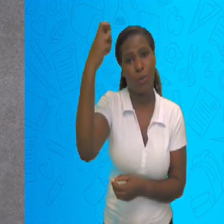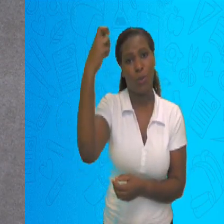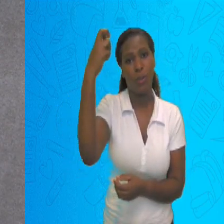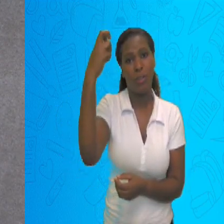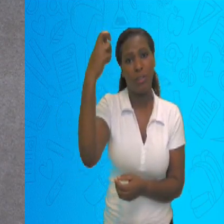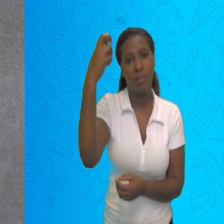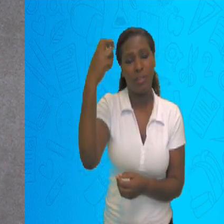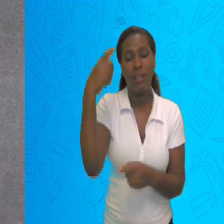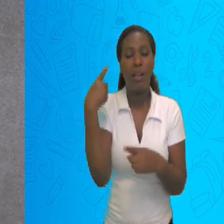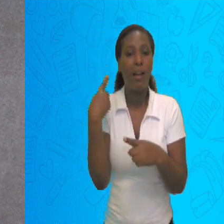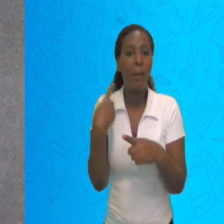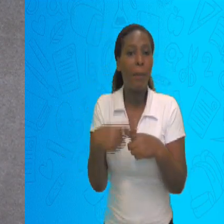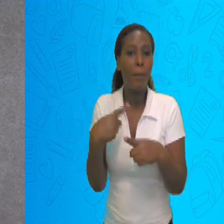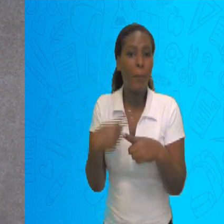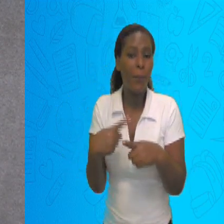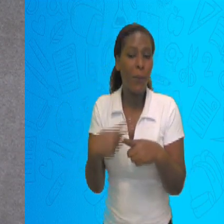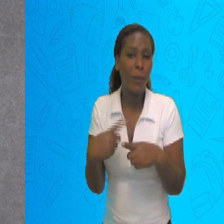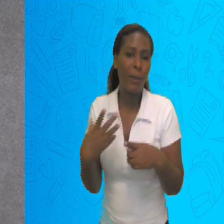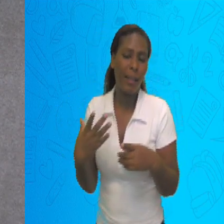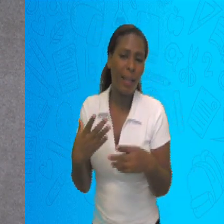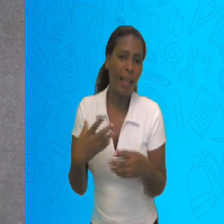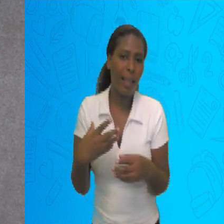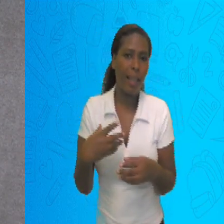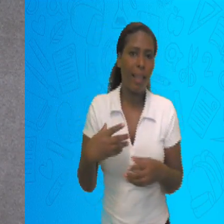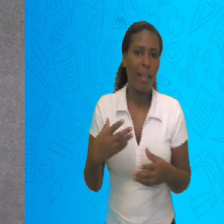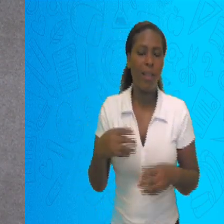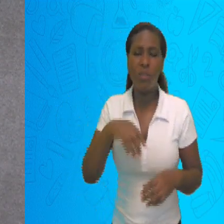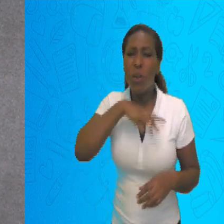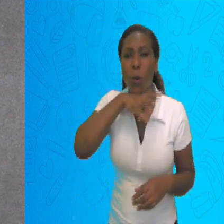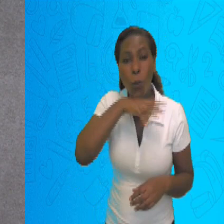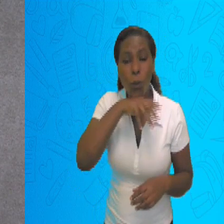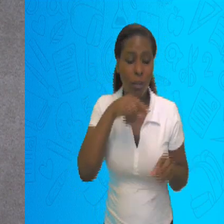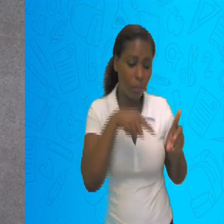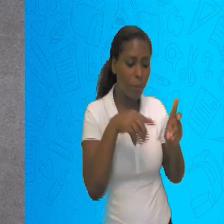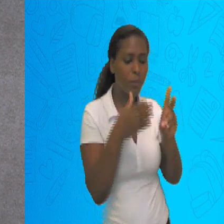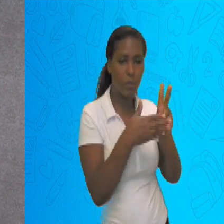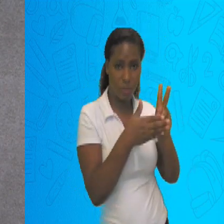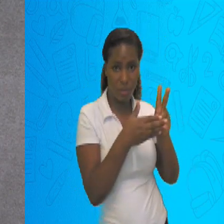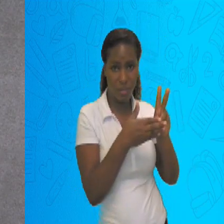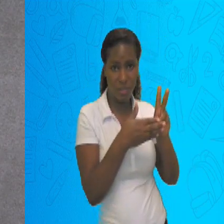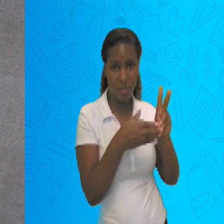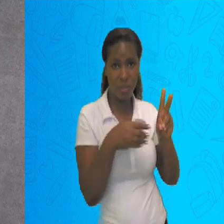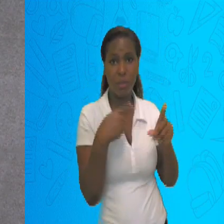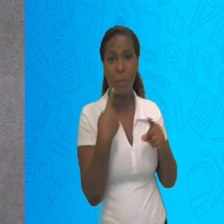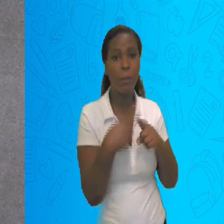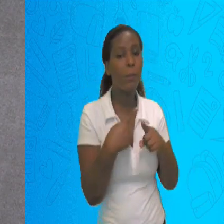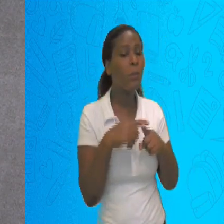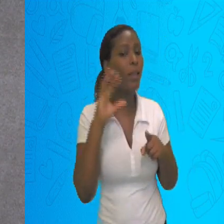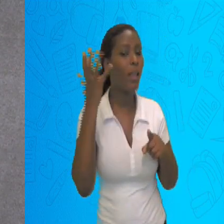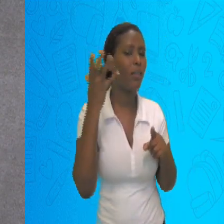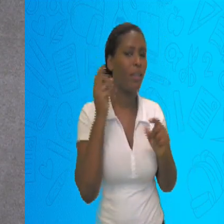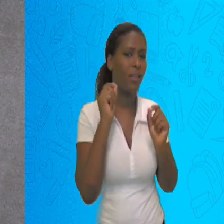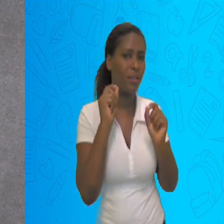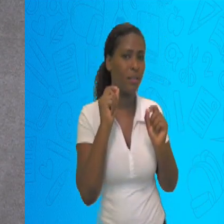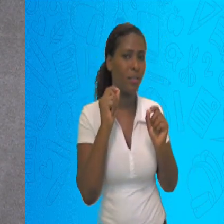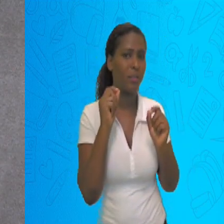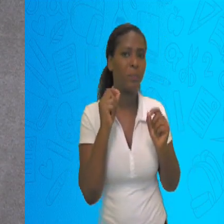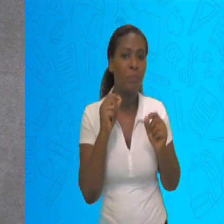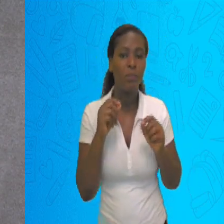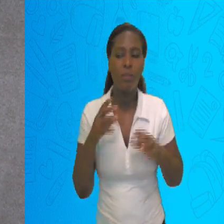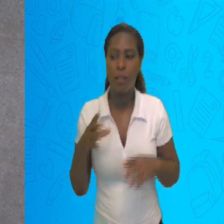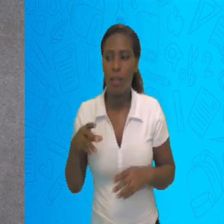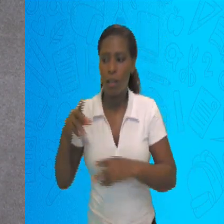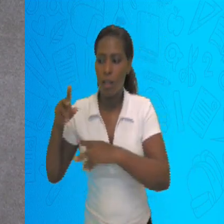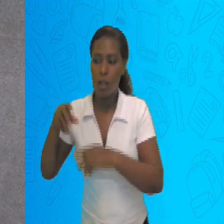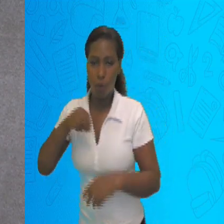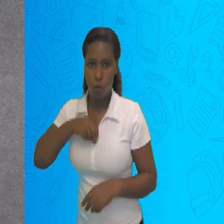O desenvolvido pelos brasileiros pós-colonização. Por que aconteceu isso? Quando veio a colonização,